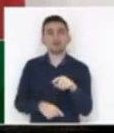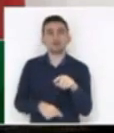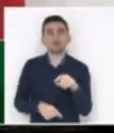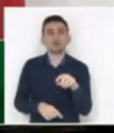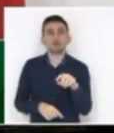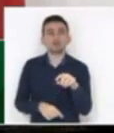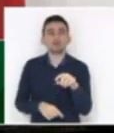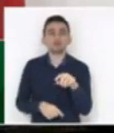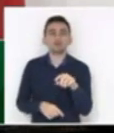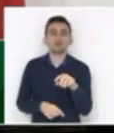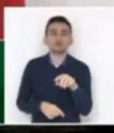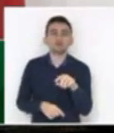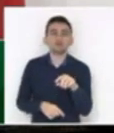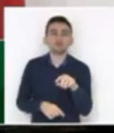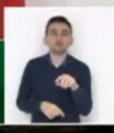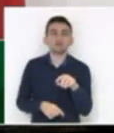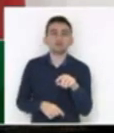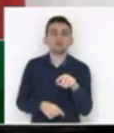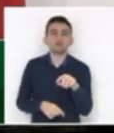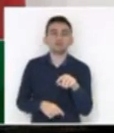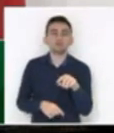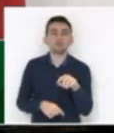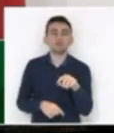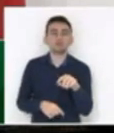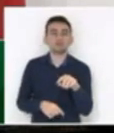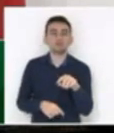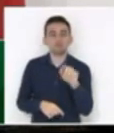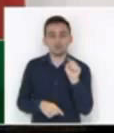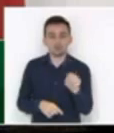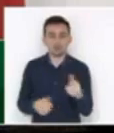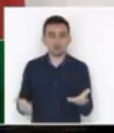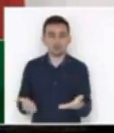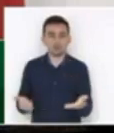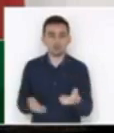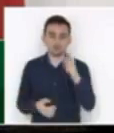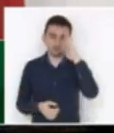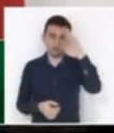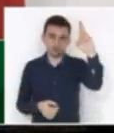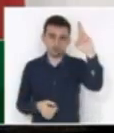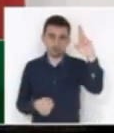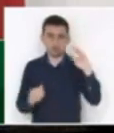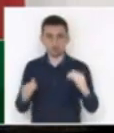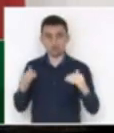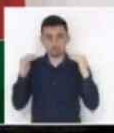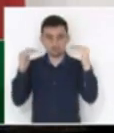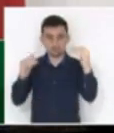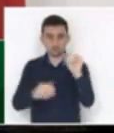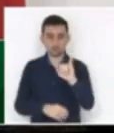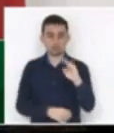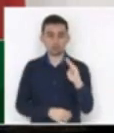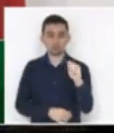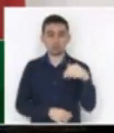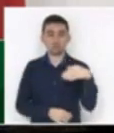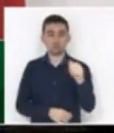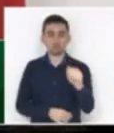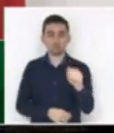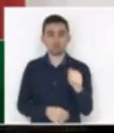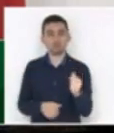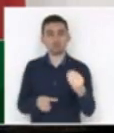era chefe de fiscalização da superintendência do IBAMA em Santa Catarina e